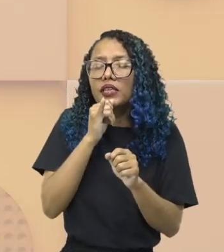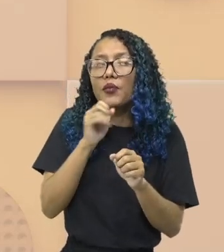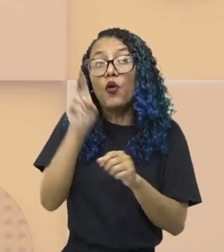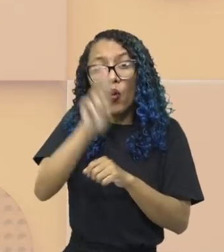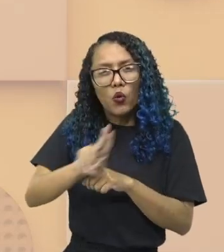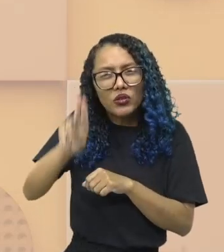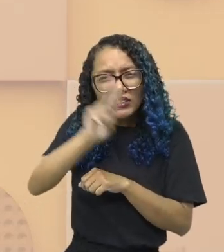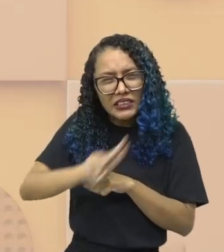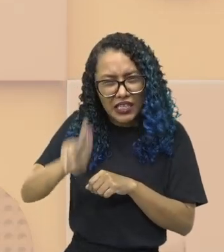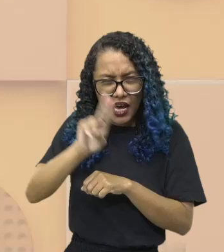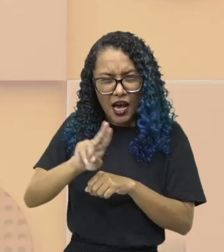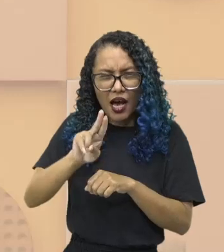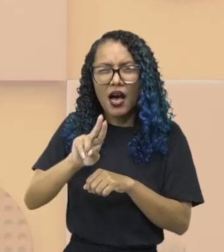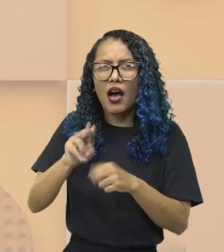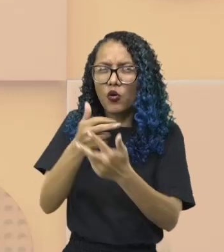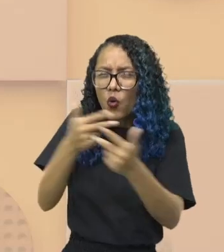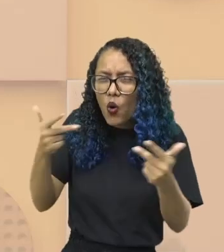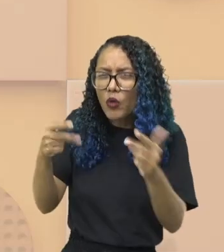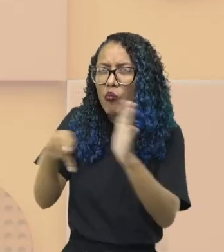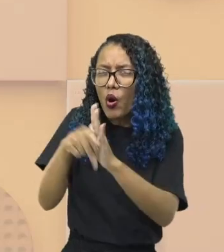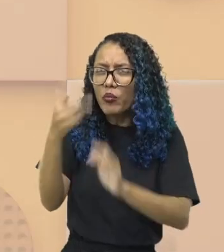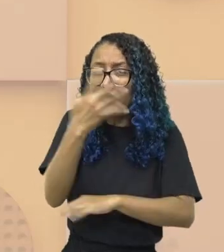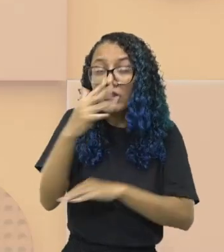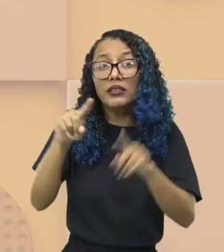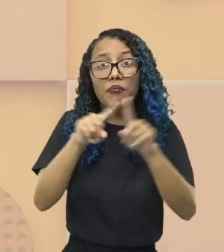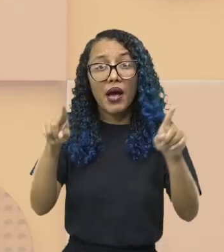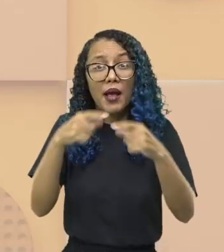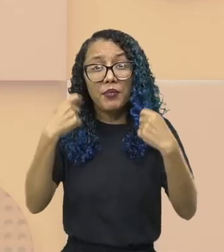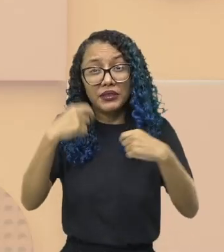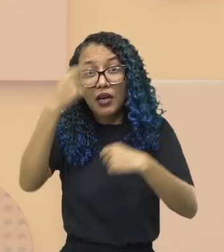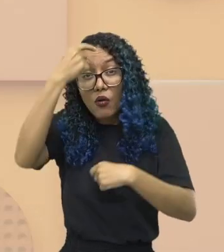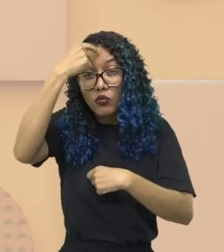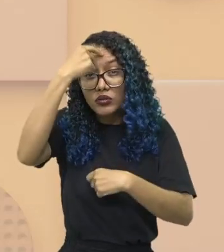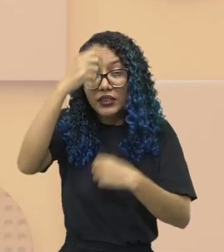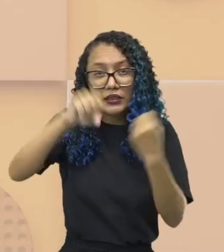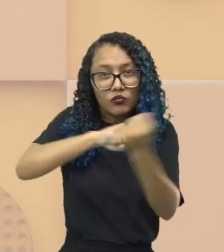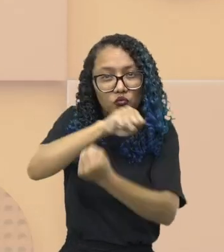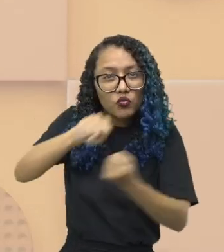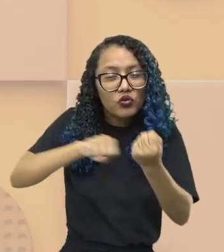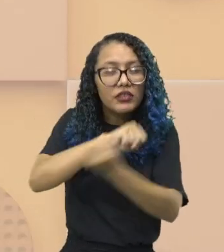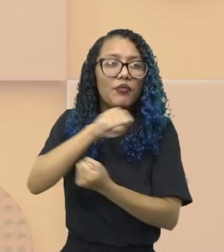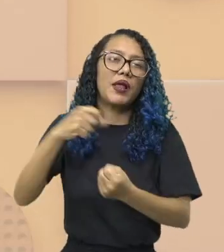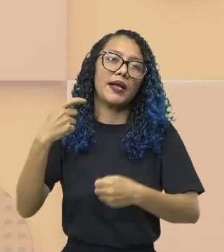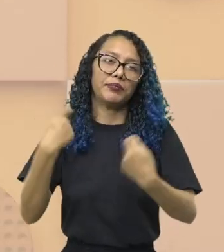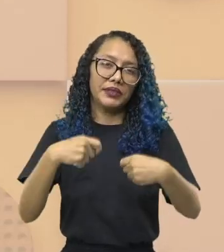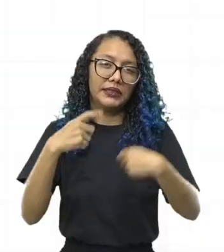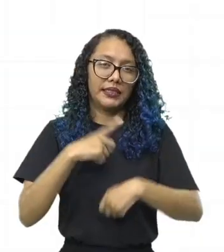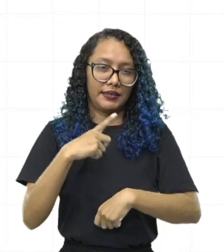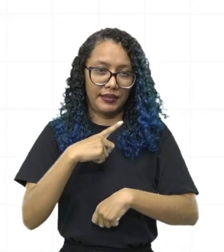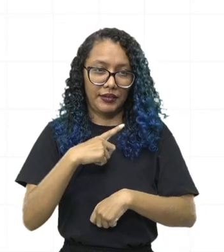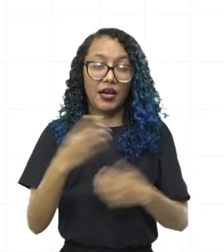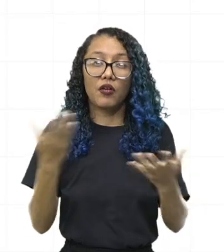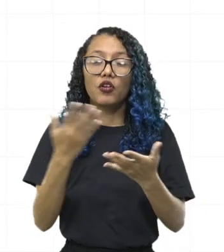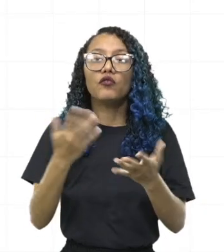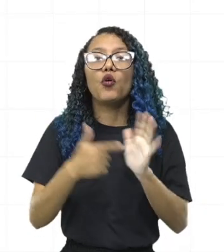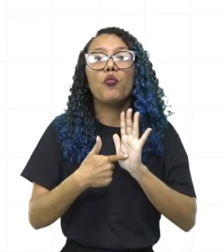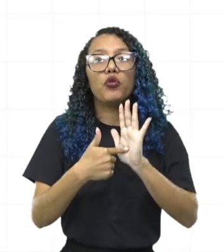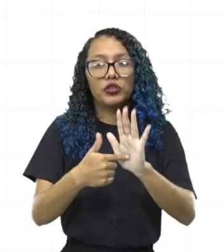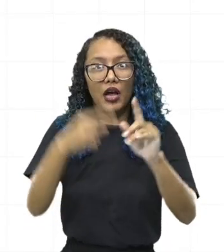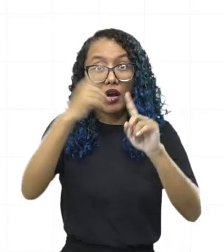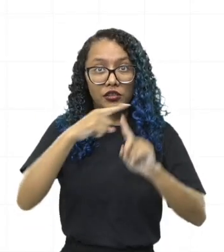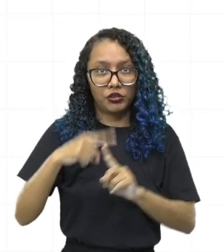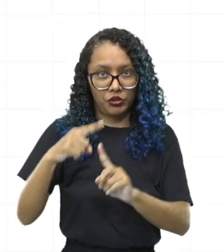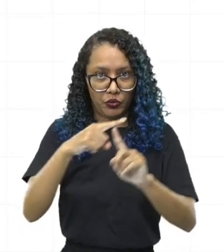da natureza, mas de forma sustentável. Vamos verificar agora as categorias. Aí nós temos